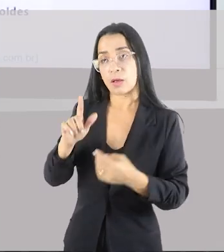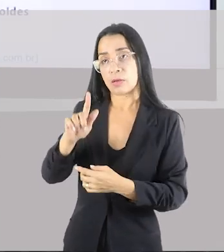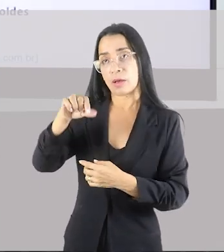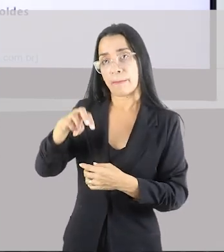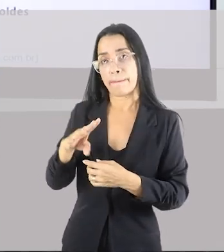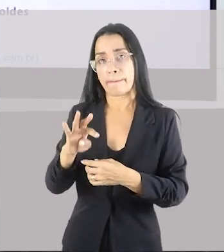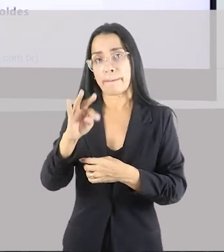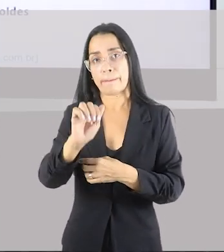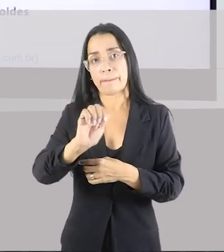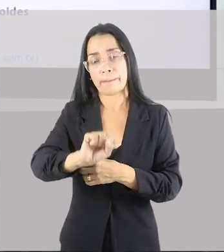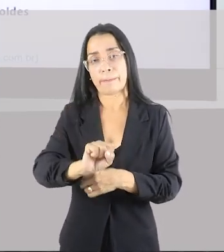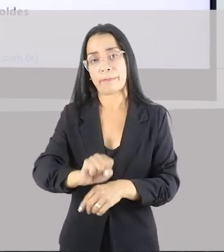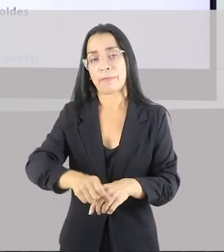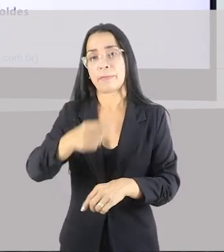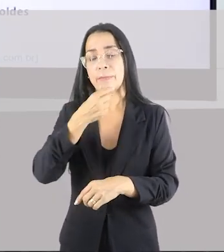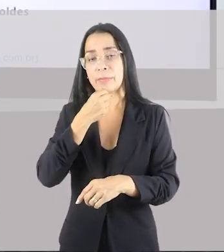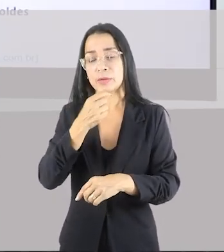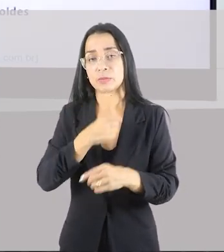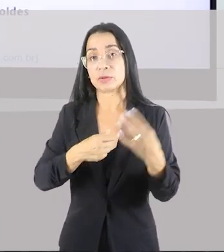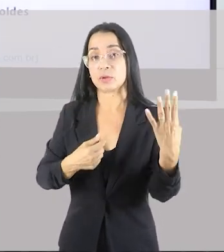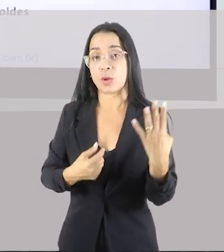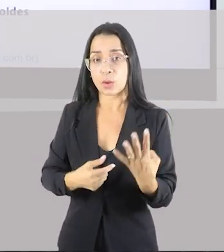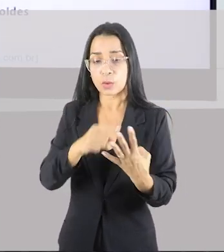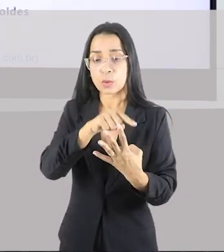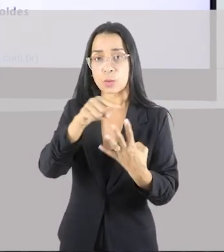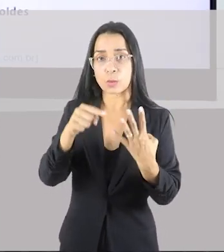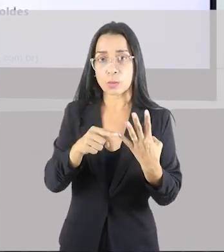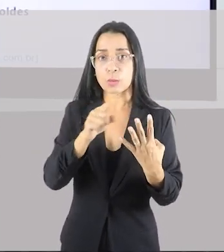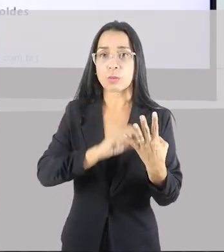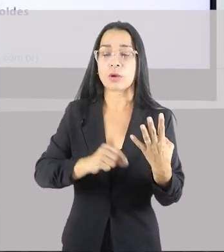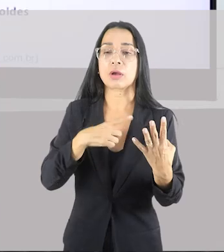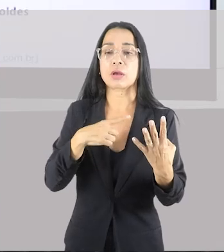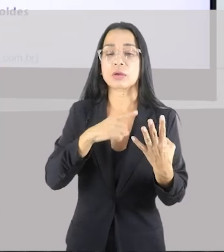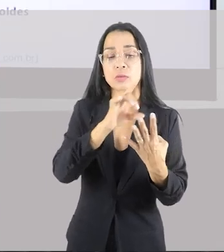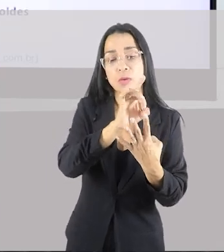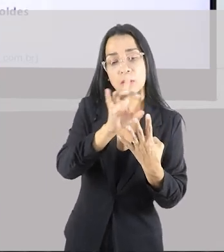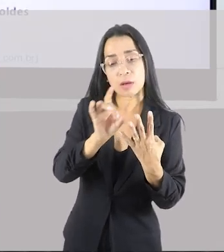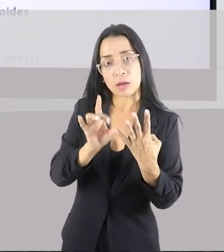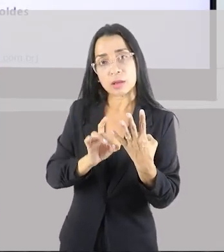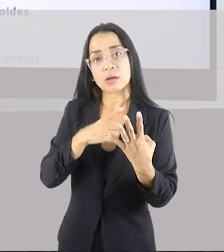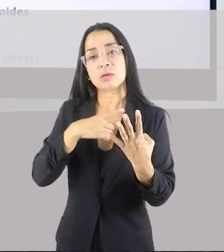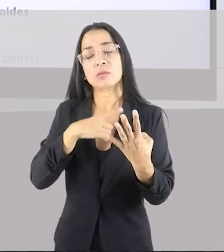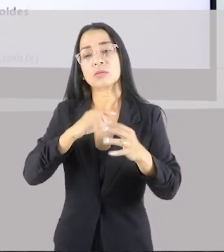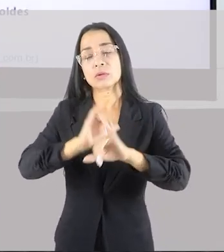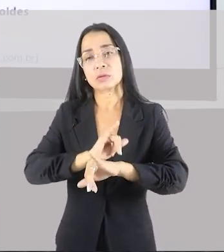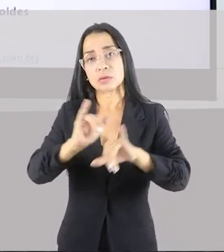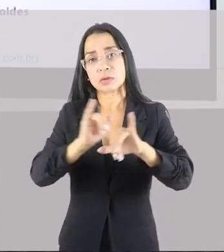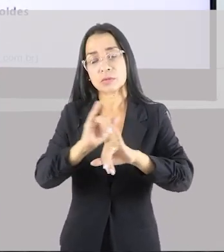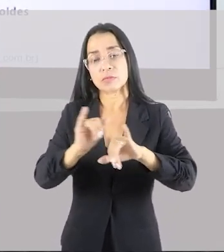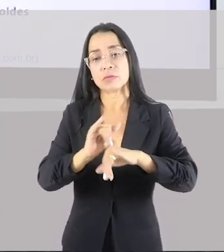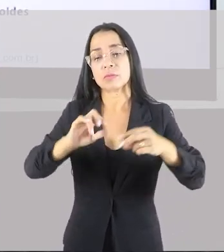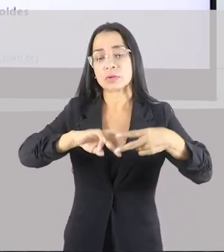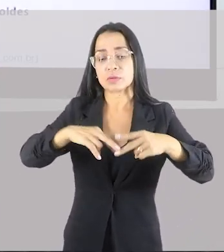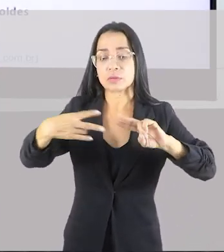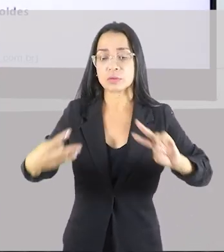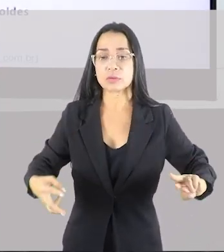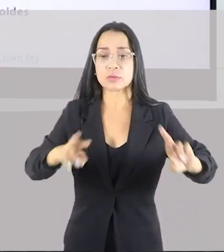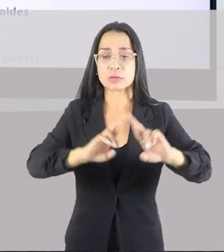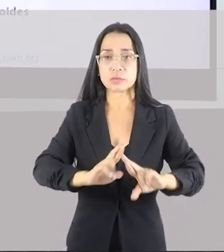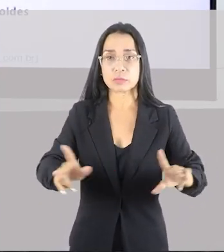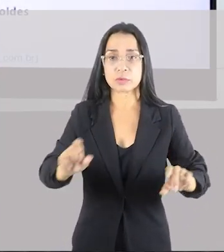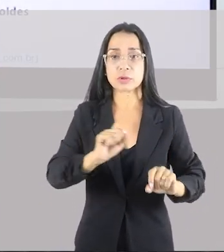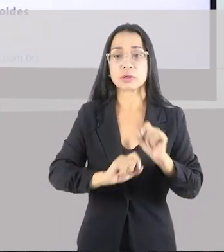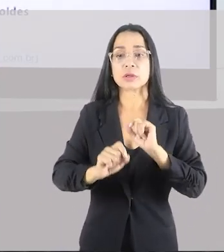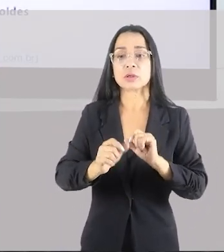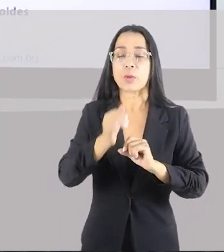gametas masculinos, tá? E esses 4 gametas masculinos, cada um tem uma informação genética diferenciada.